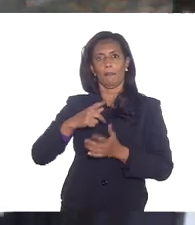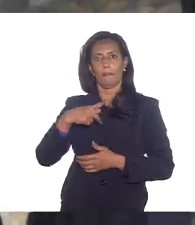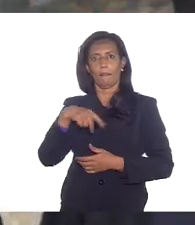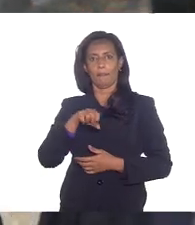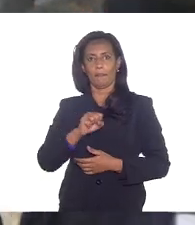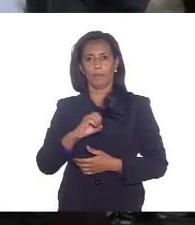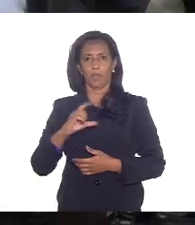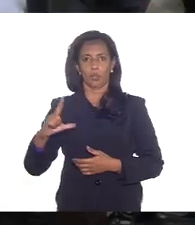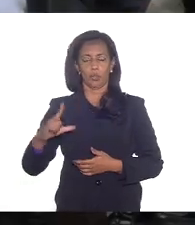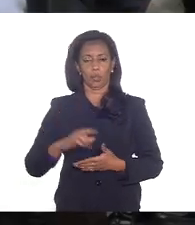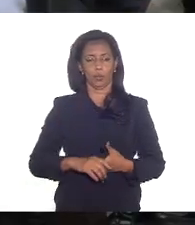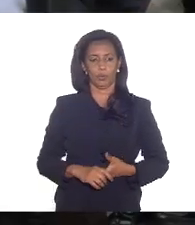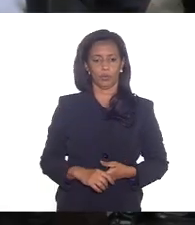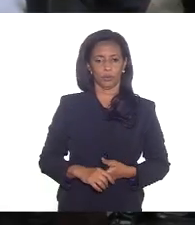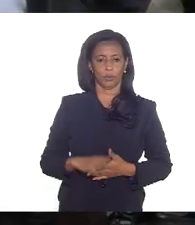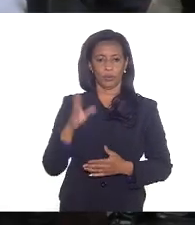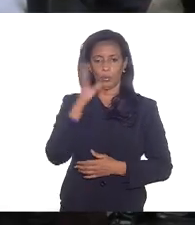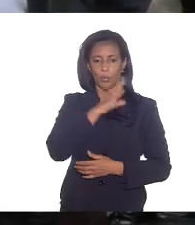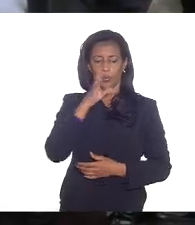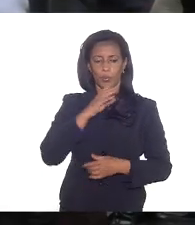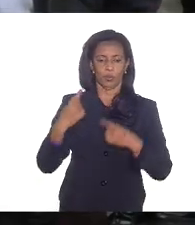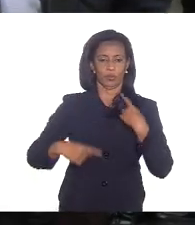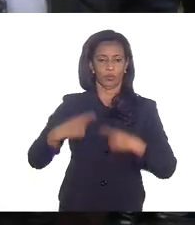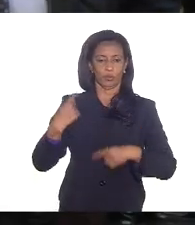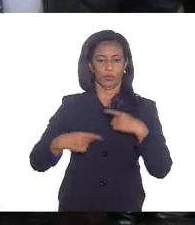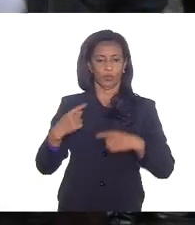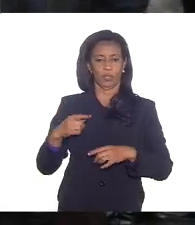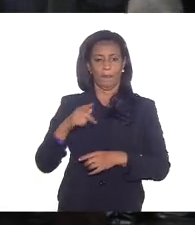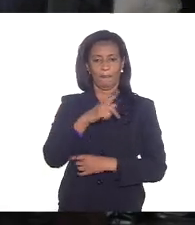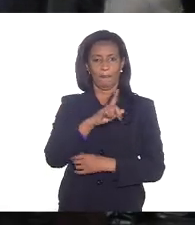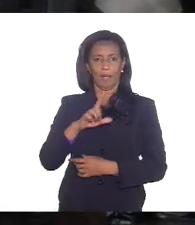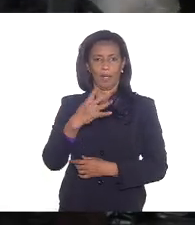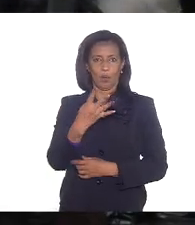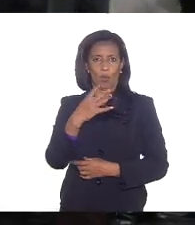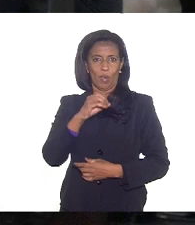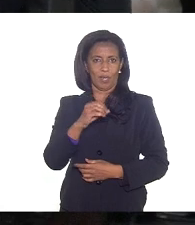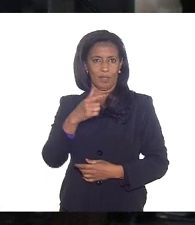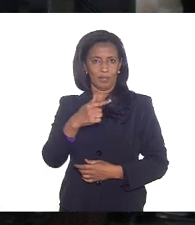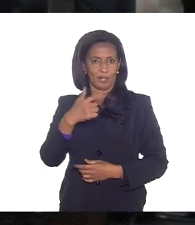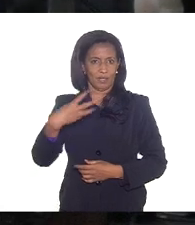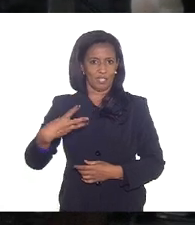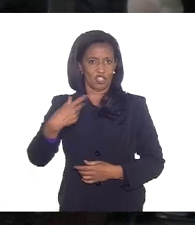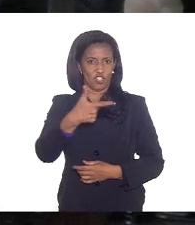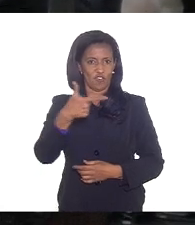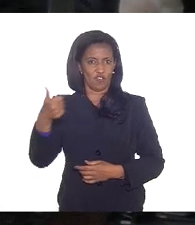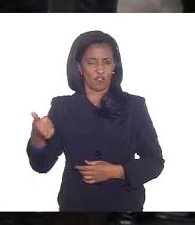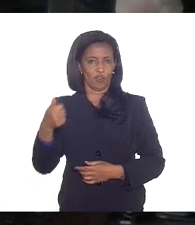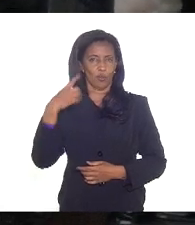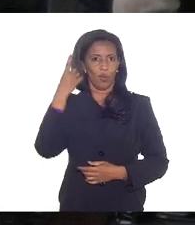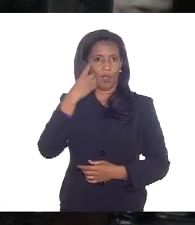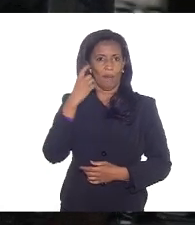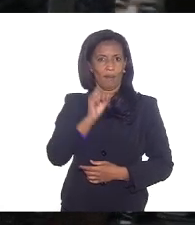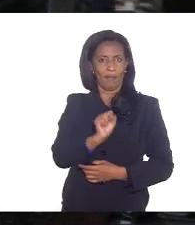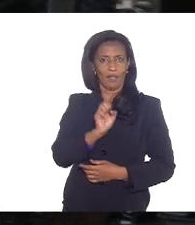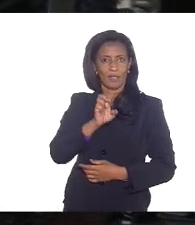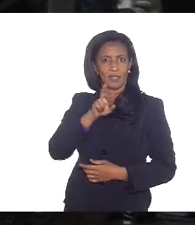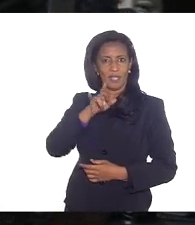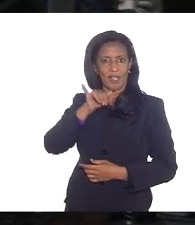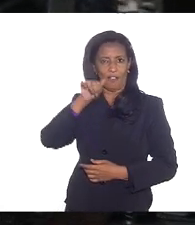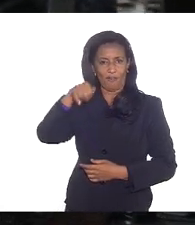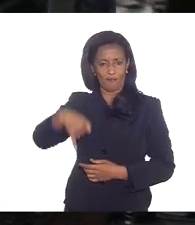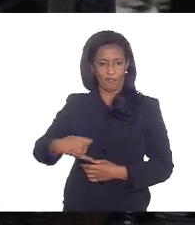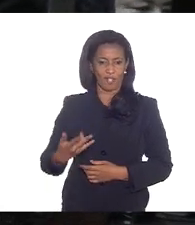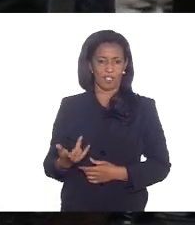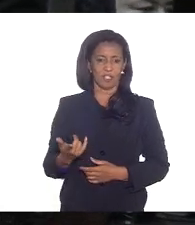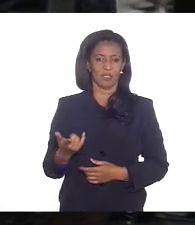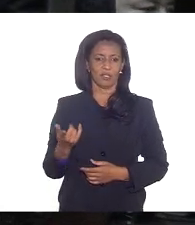penso ao contrário anúncio em regime de urgência a discussão que a pode dizer 4073 de 21 e autoria Deputado Flávio serafini que dispõe